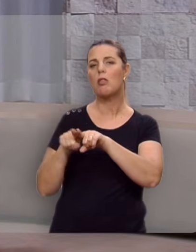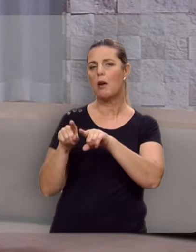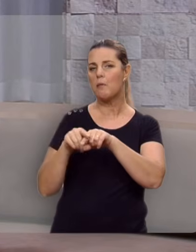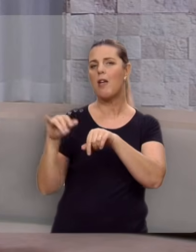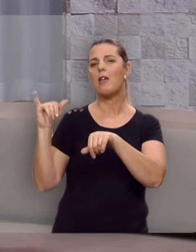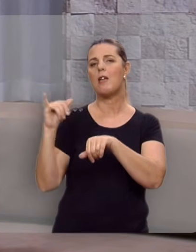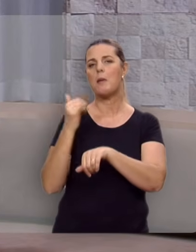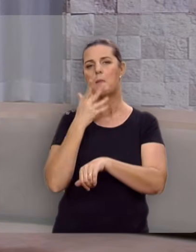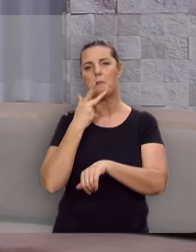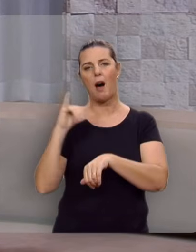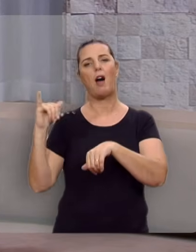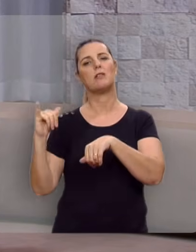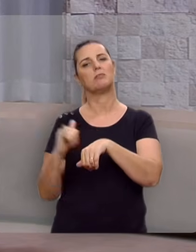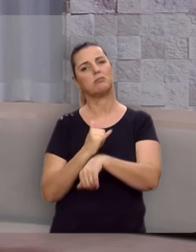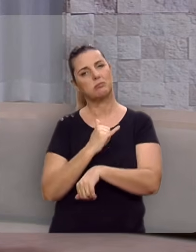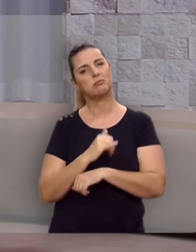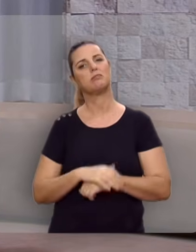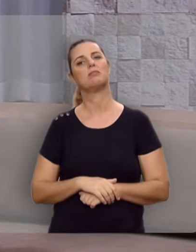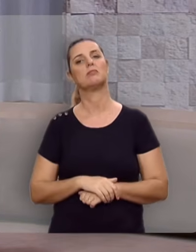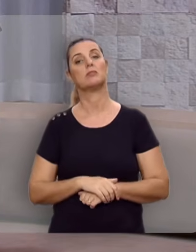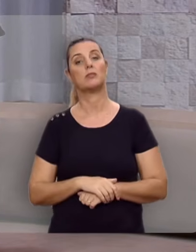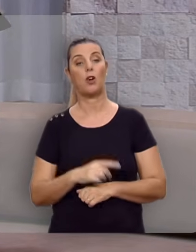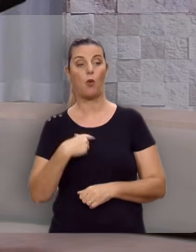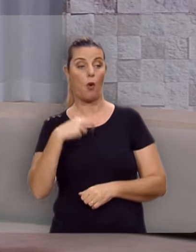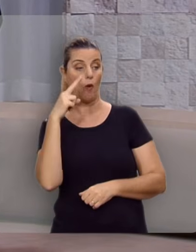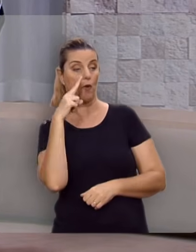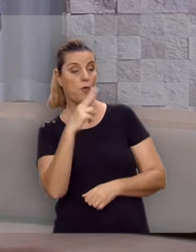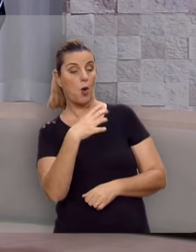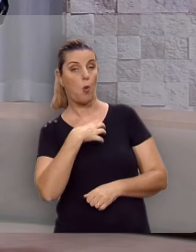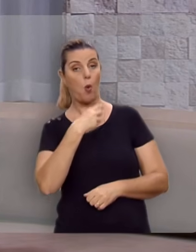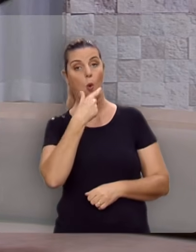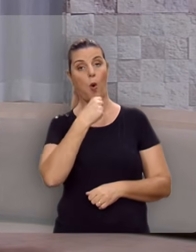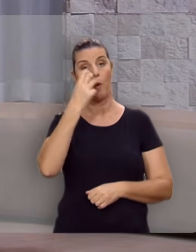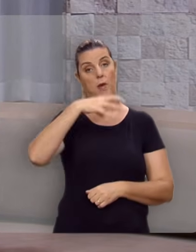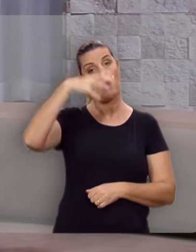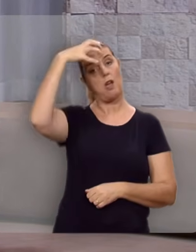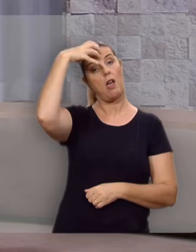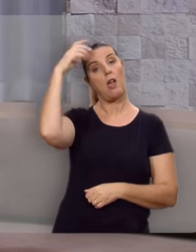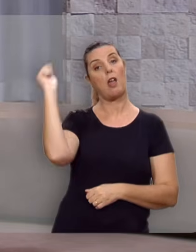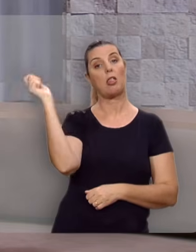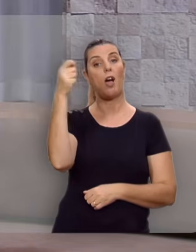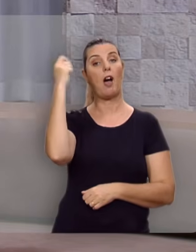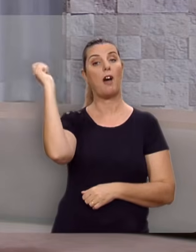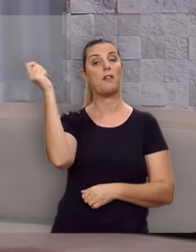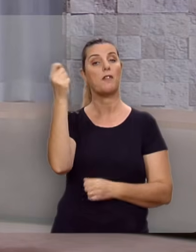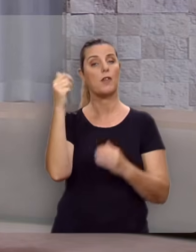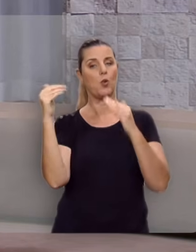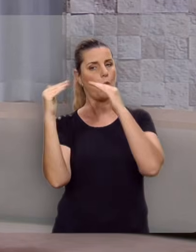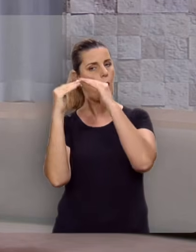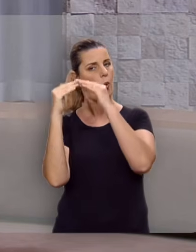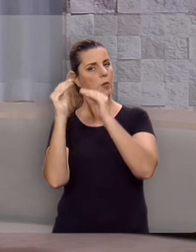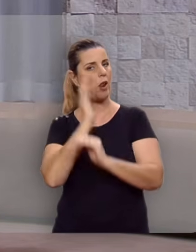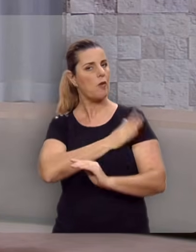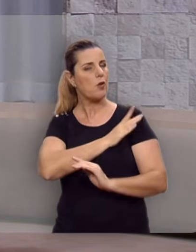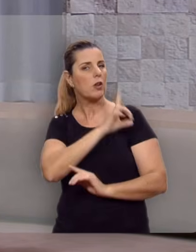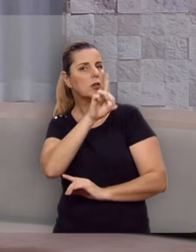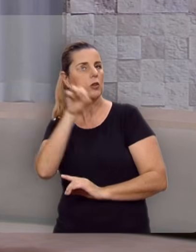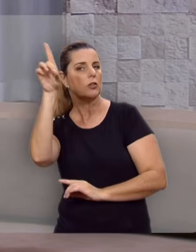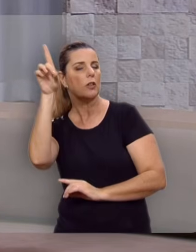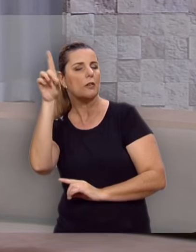pai. Você encontra um homem da estatura do rei Davi, o homem segundo o coração de